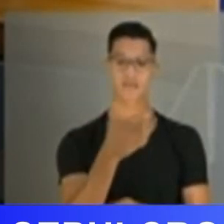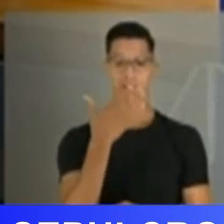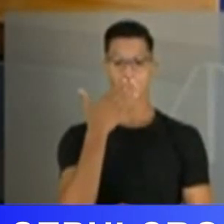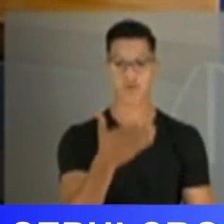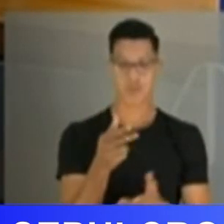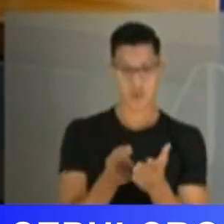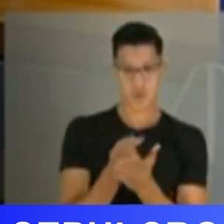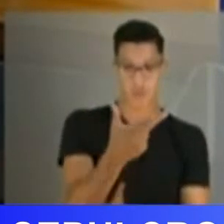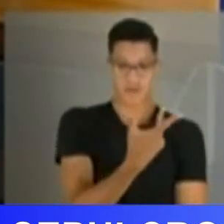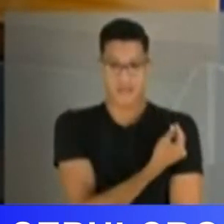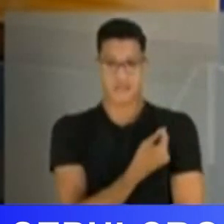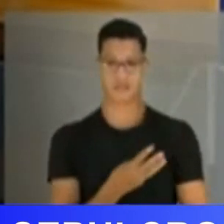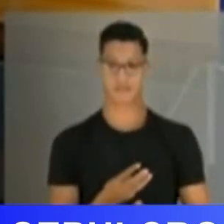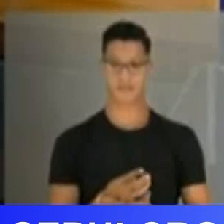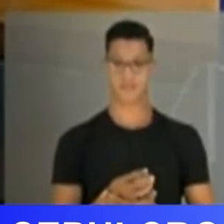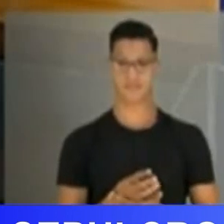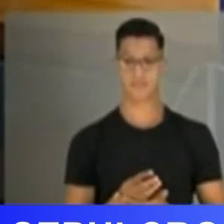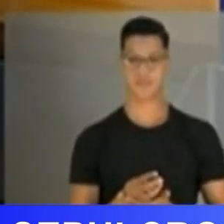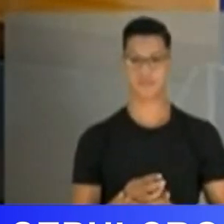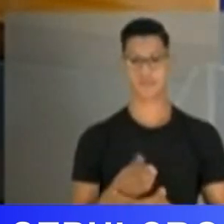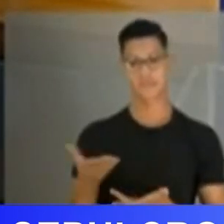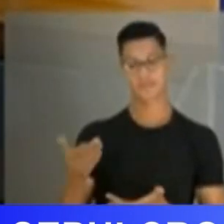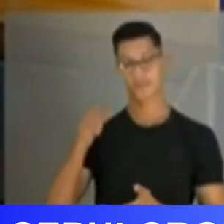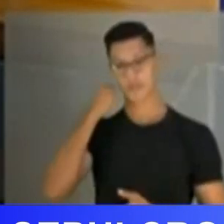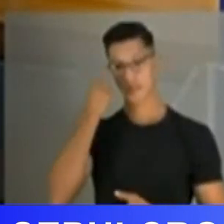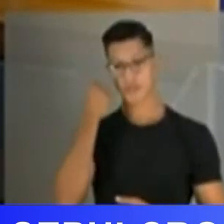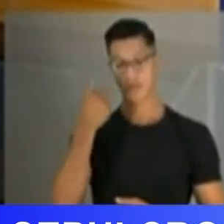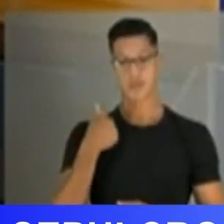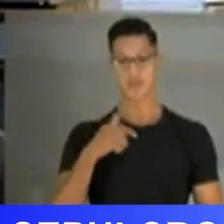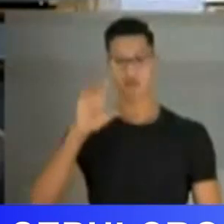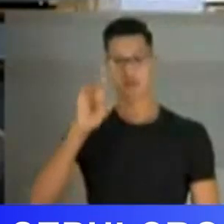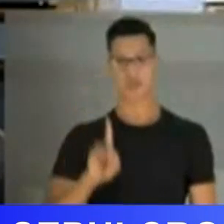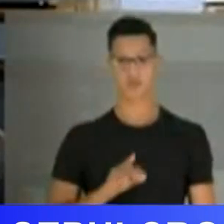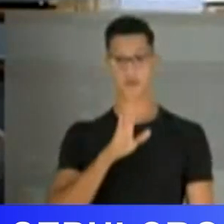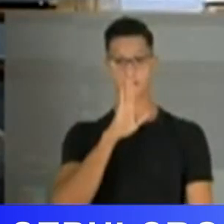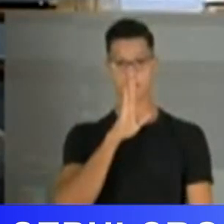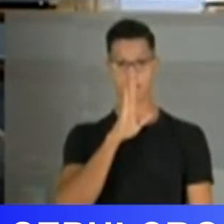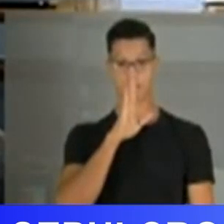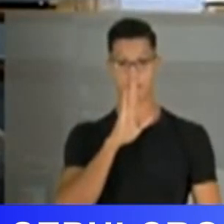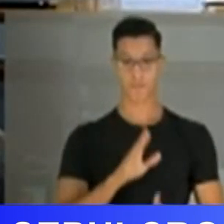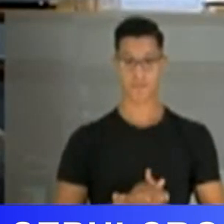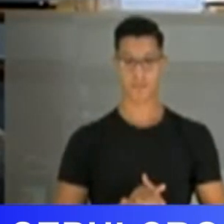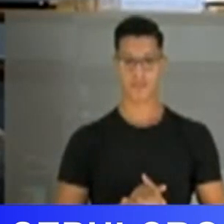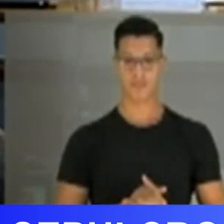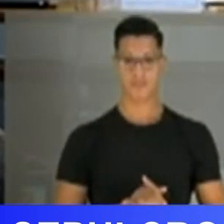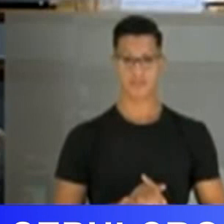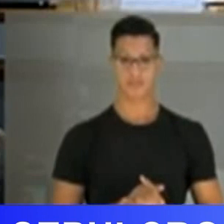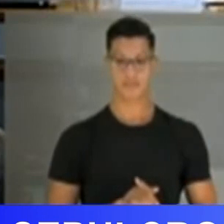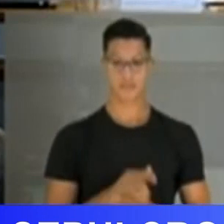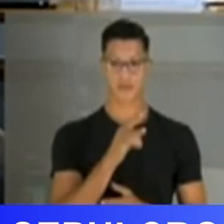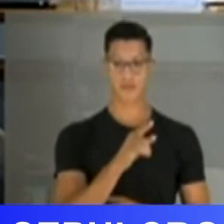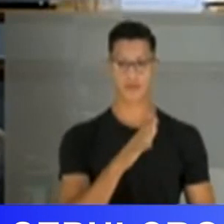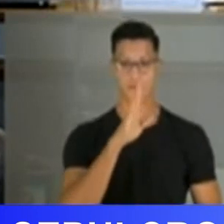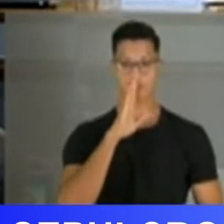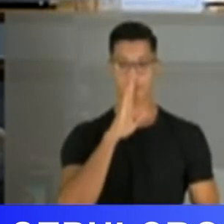tipo de aquisição de vacinas? Senhora senadora, reservo o direito de permanecer em silêncio. Certo. O senhor fica